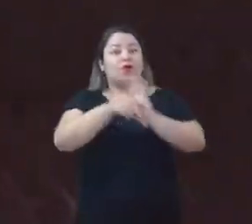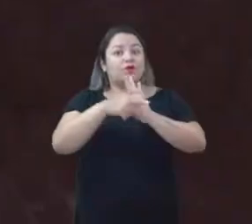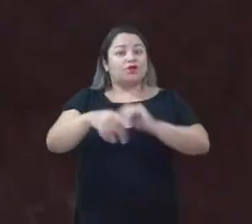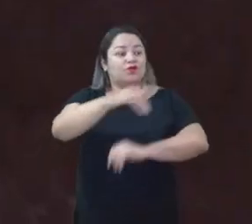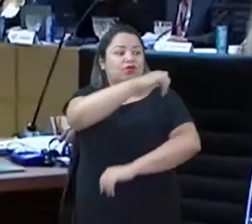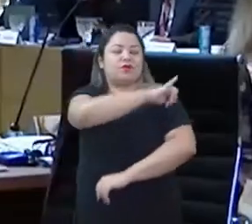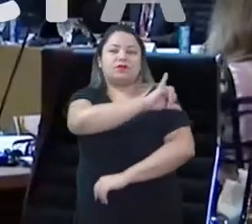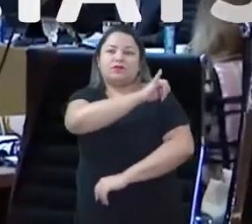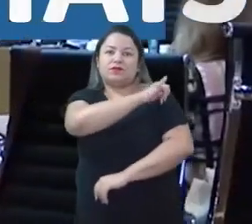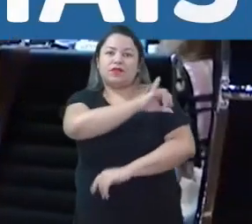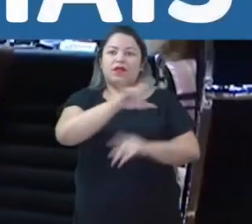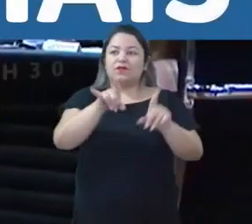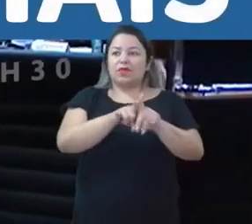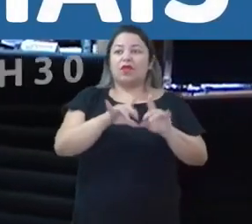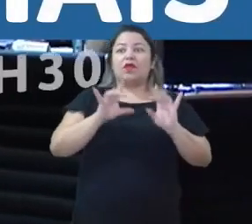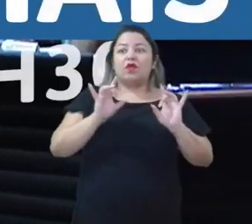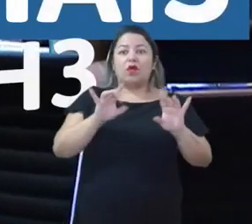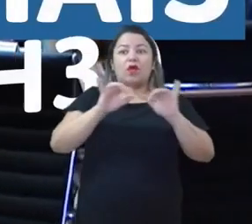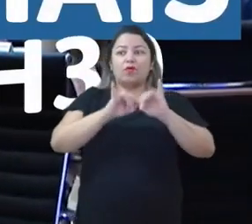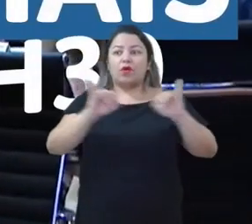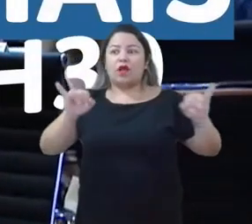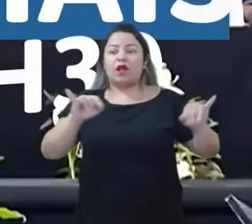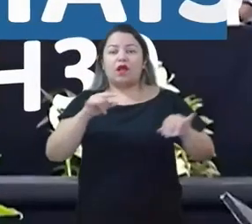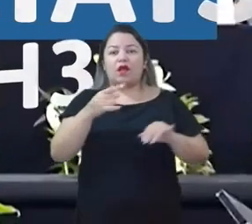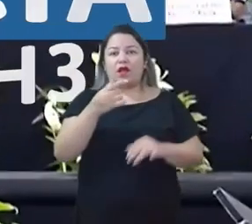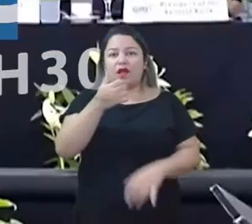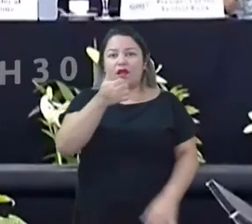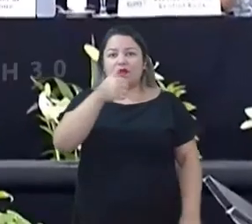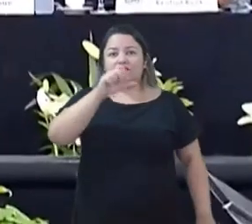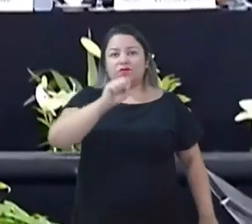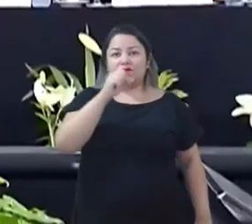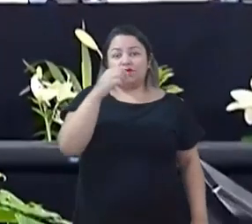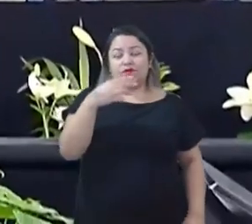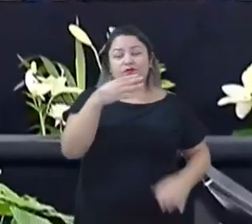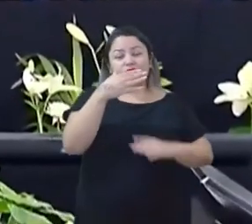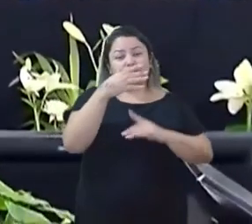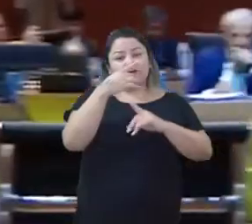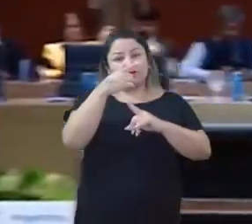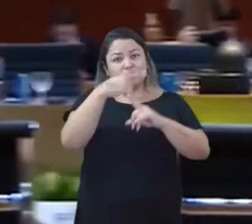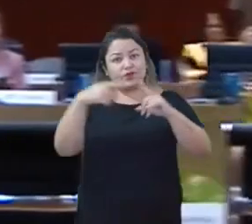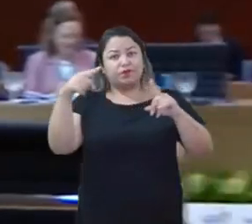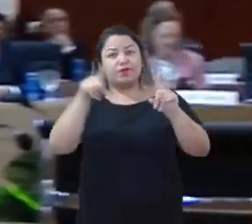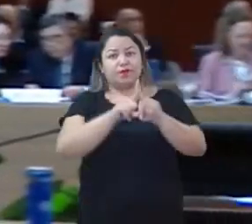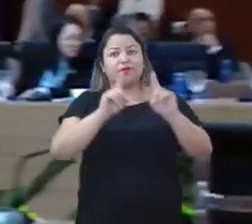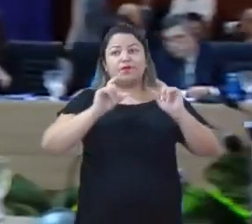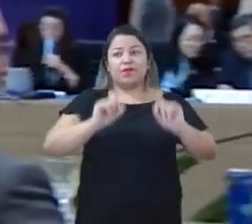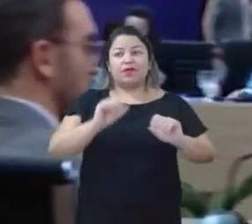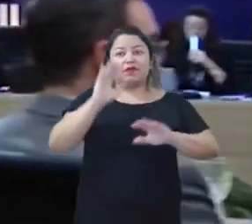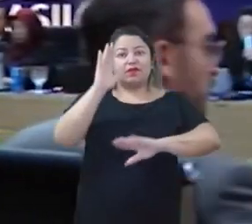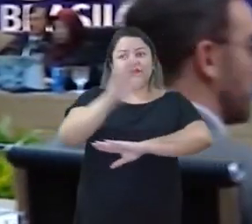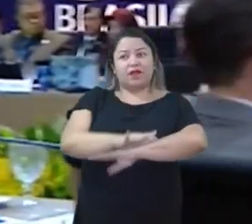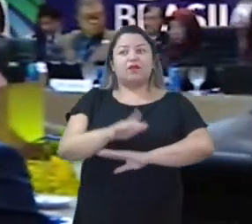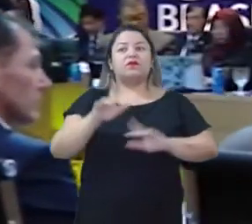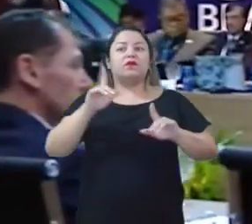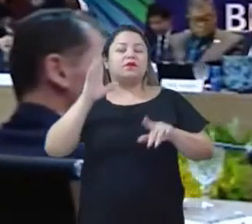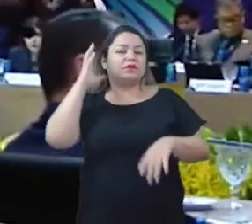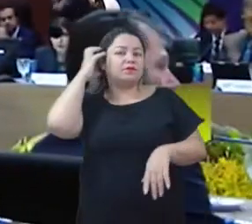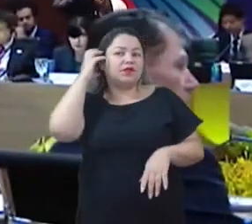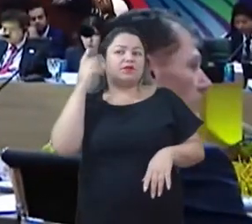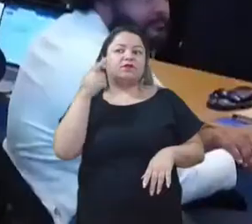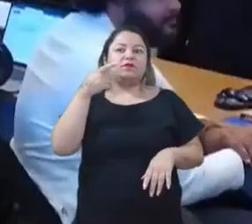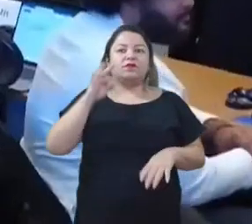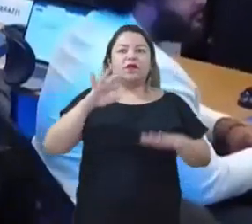também nos boletins especiais, às 6h30 da tarde. Além do conteúdo exclusivo na Rádio PT e nas